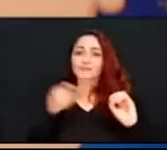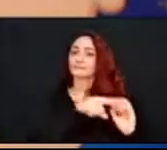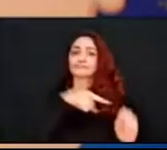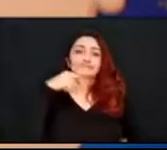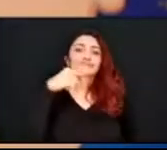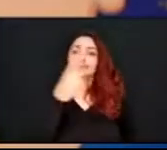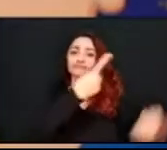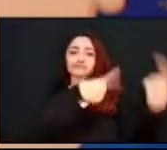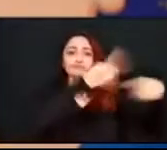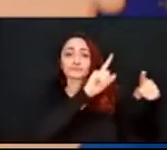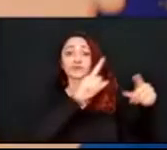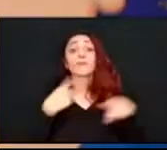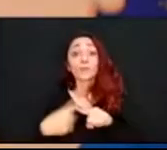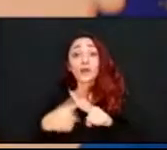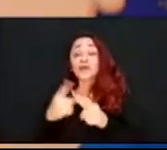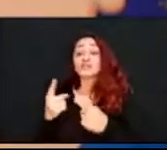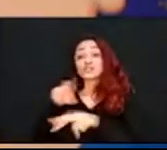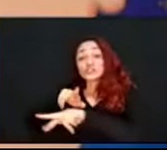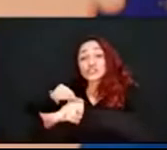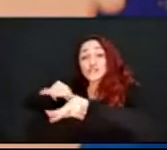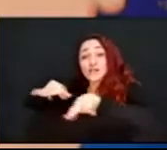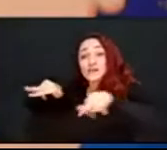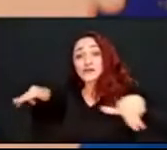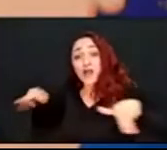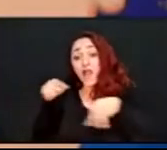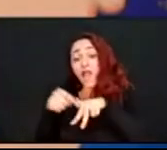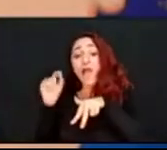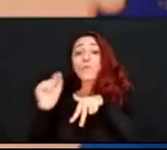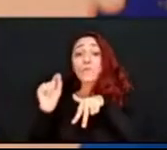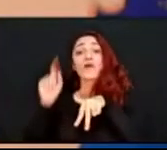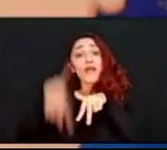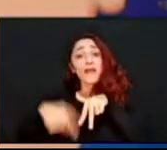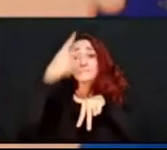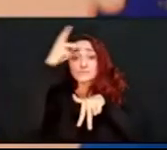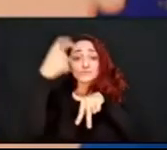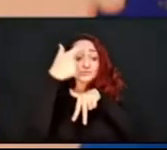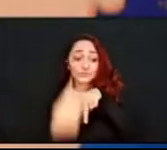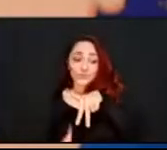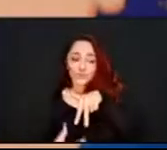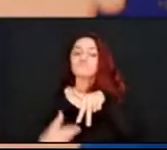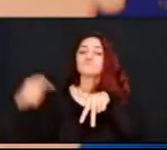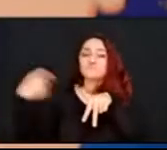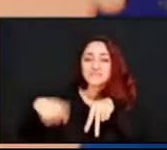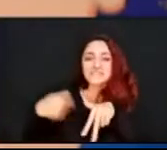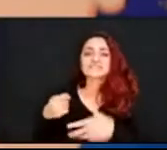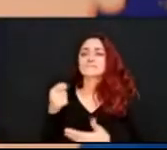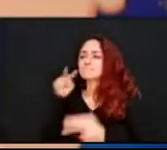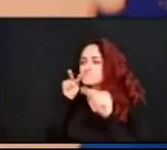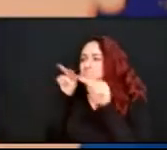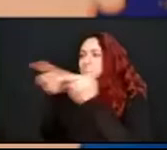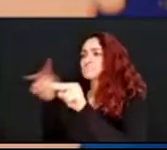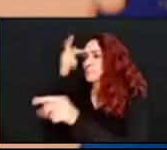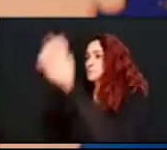falar sobre gente é um recurso fundamental para que as organizações prosperem então eu vejo que agora a gente vai começar Fala